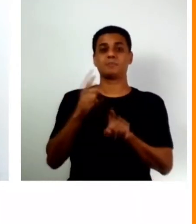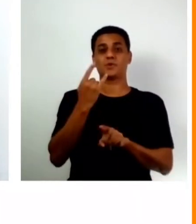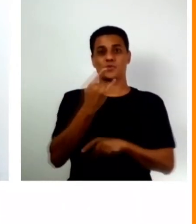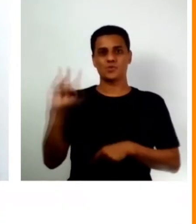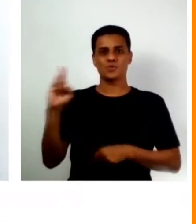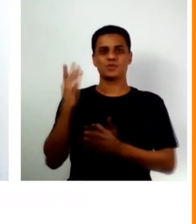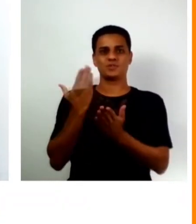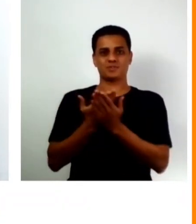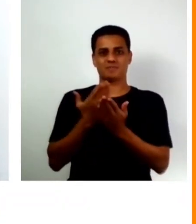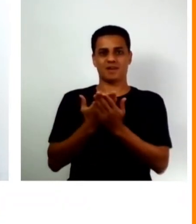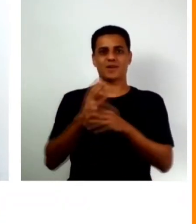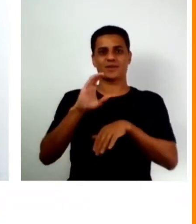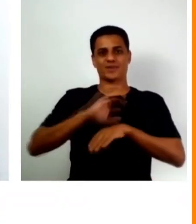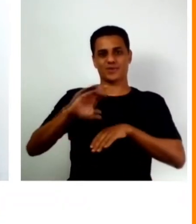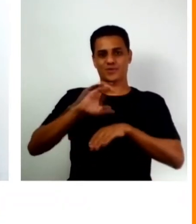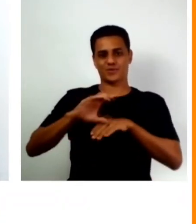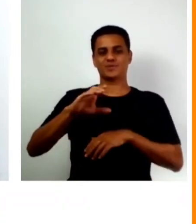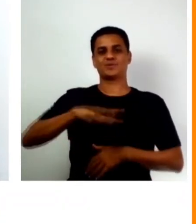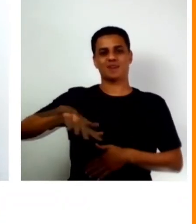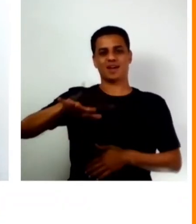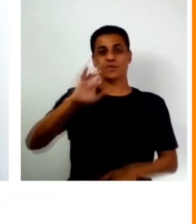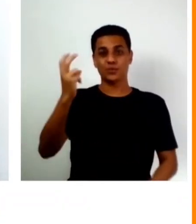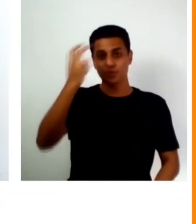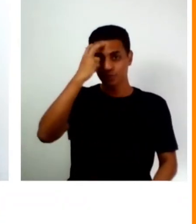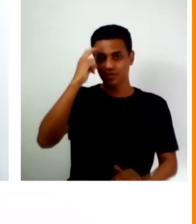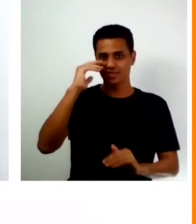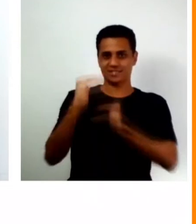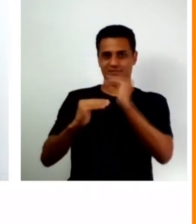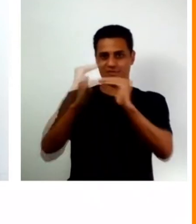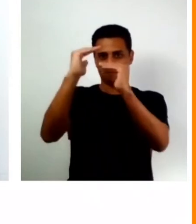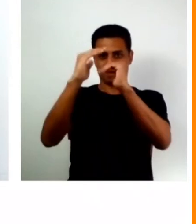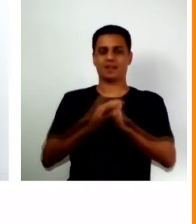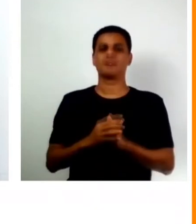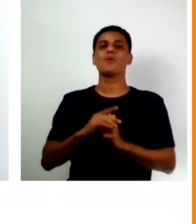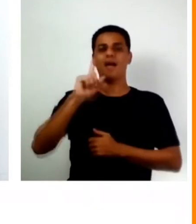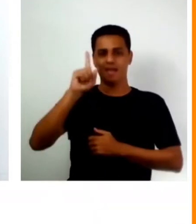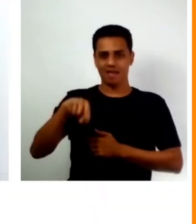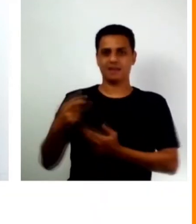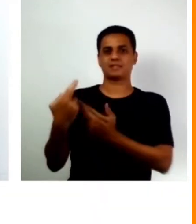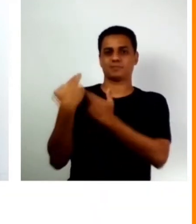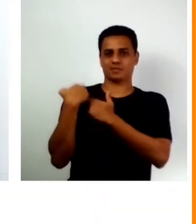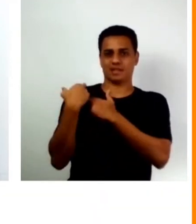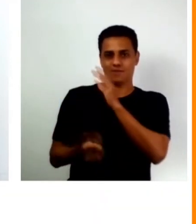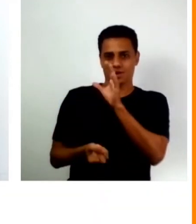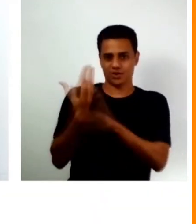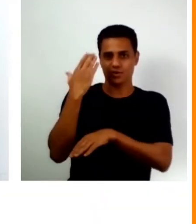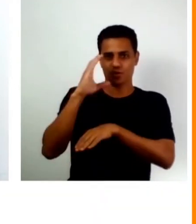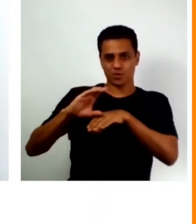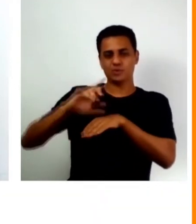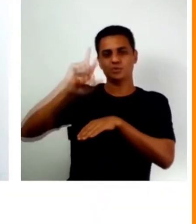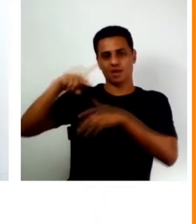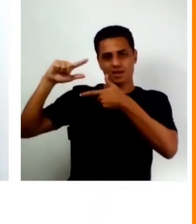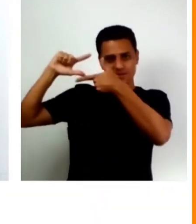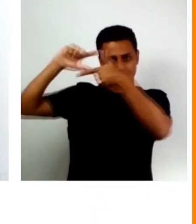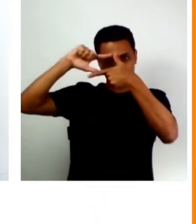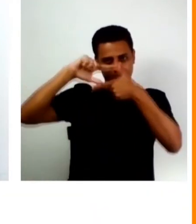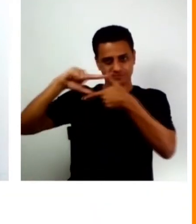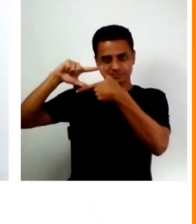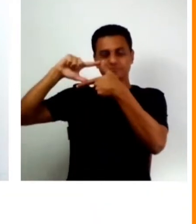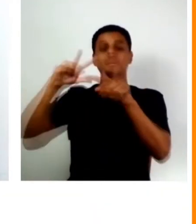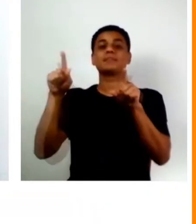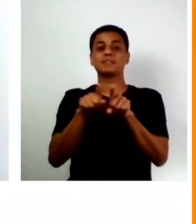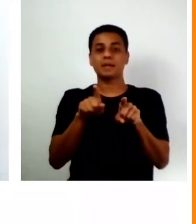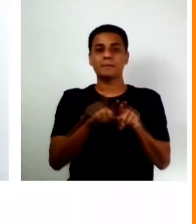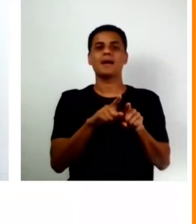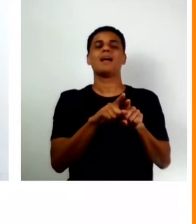um curso oferecido pelo Observatório Itaú Cultural e complementar a revista Observatório número 27,